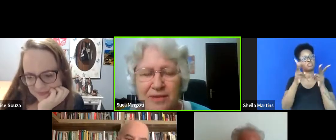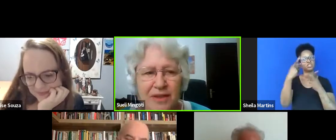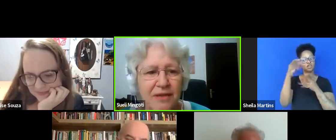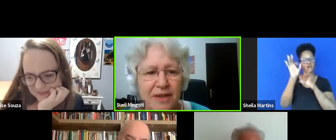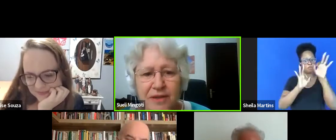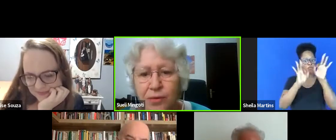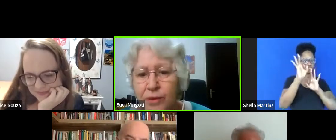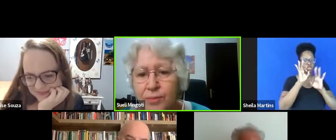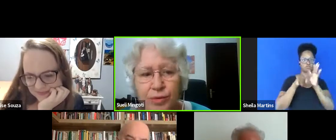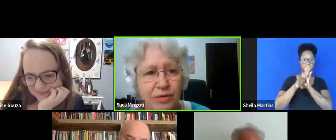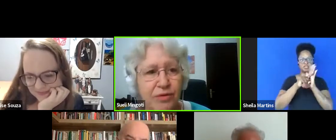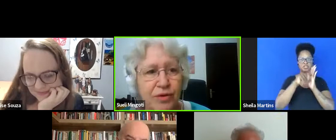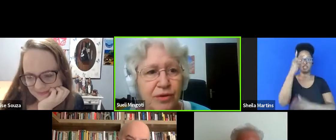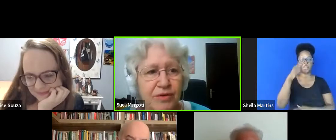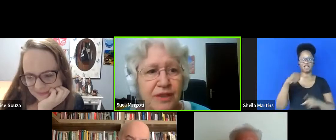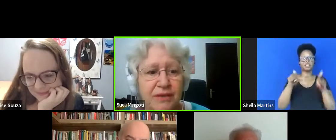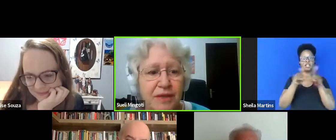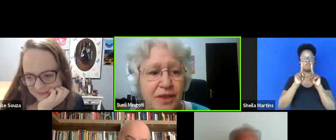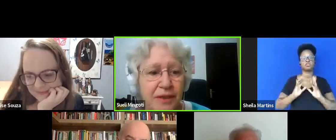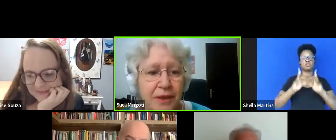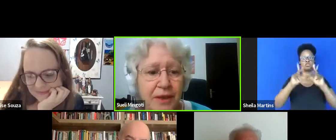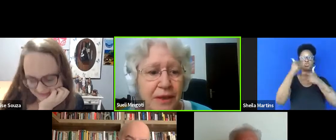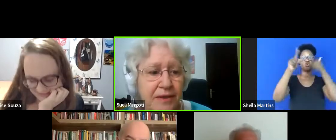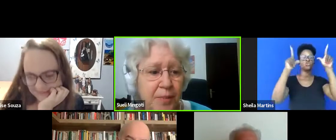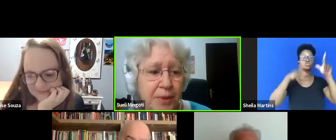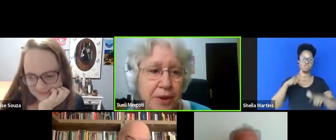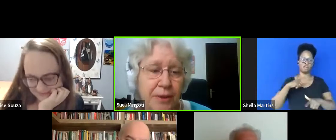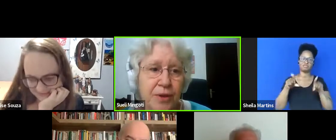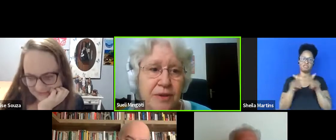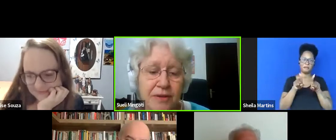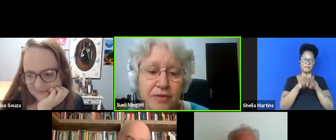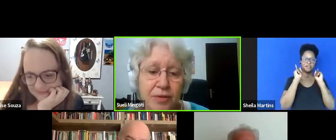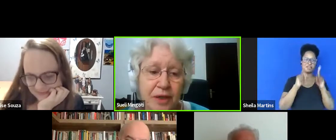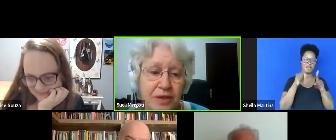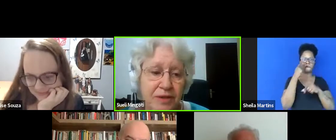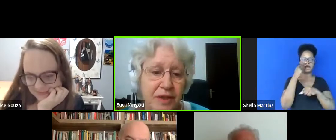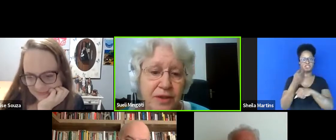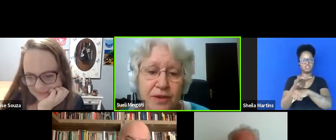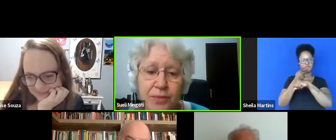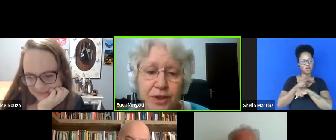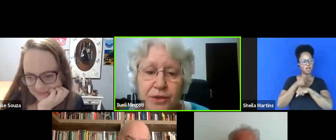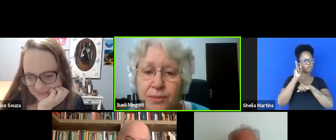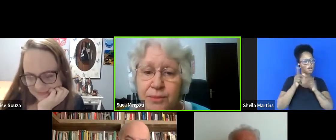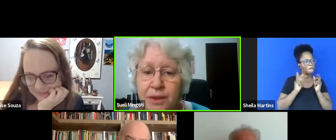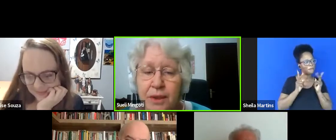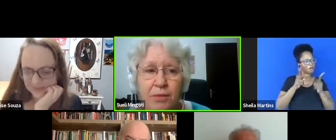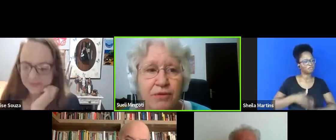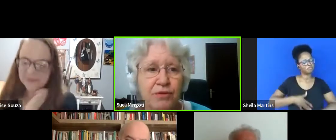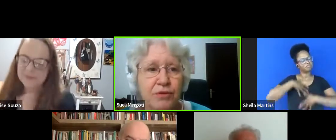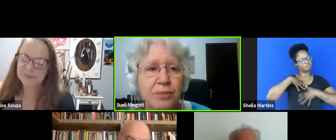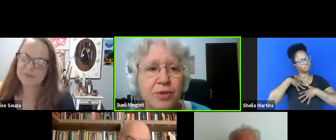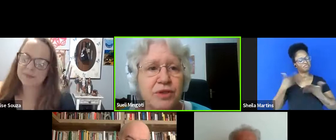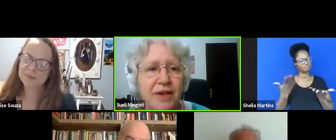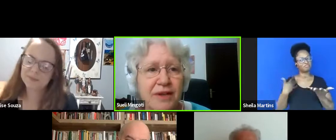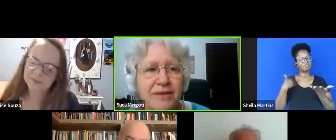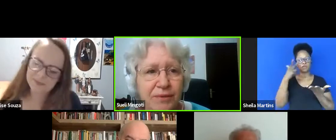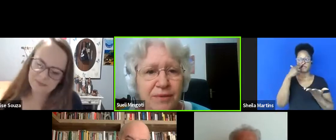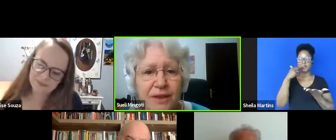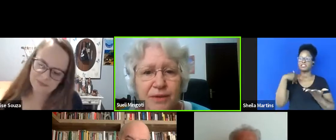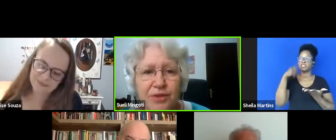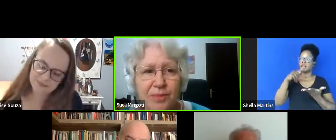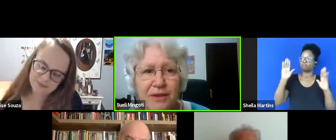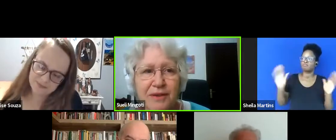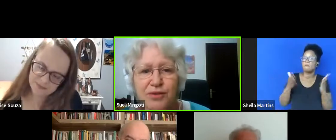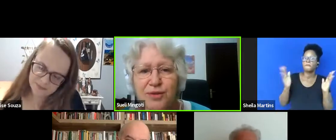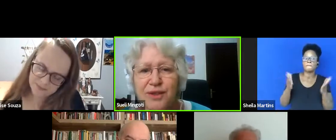projetos de pesquisa, assim como todos os outros, né, que seja, que esse prêmio, essas homenagens sejam realmente uma fonte de motivação,